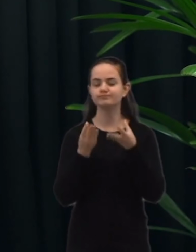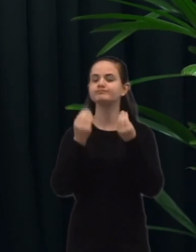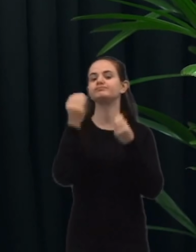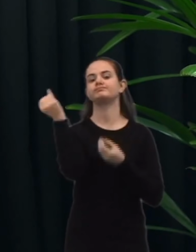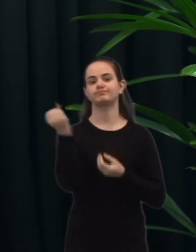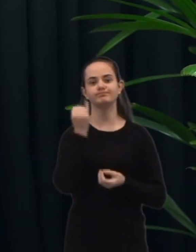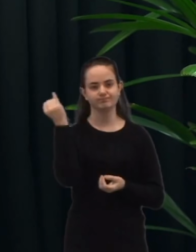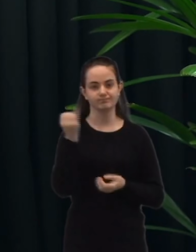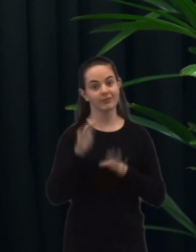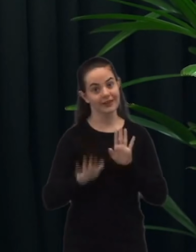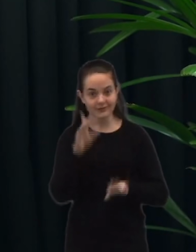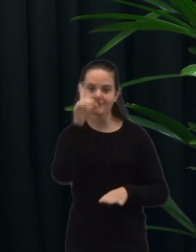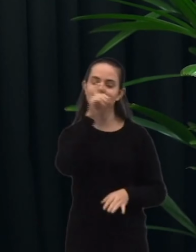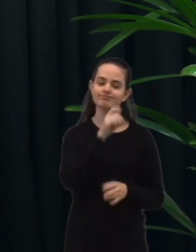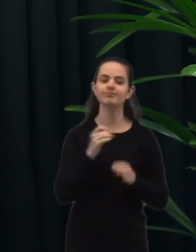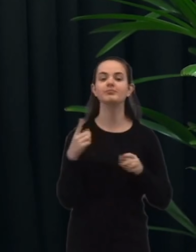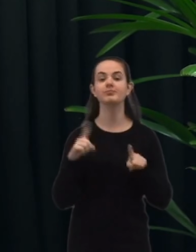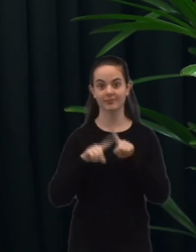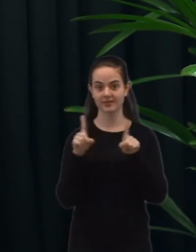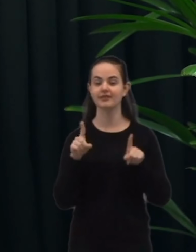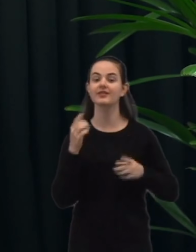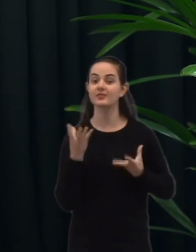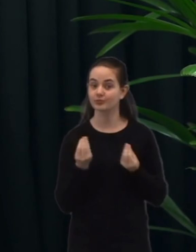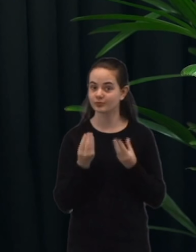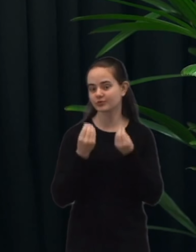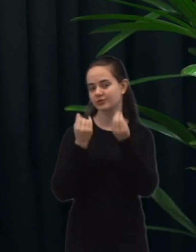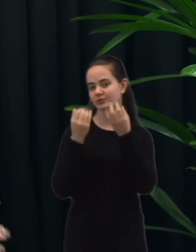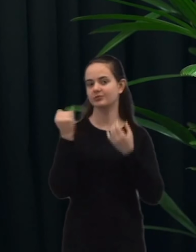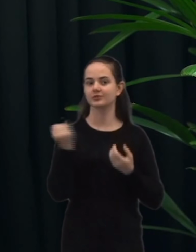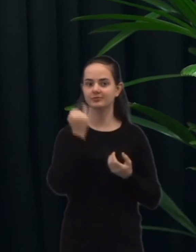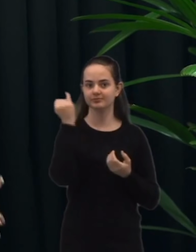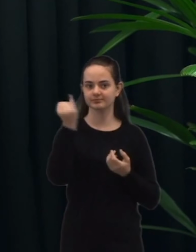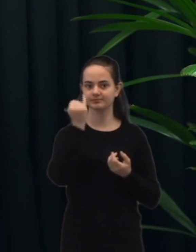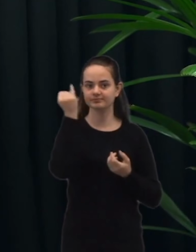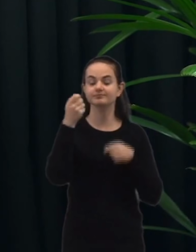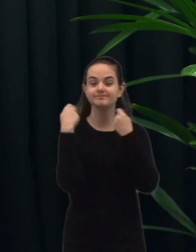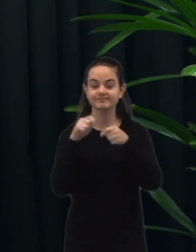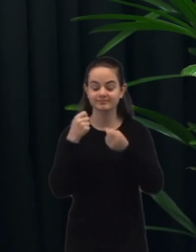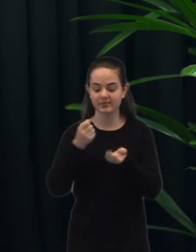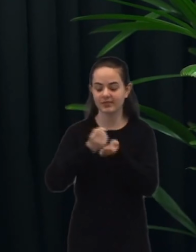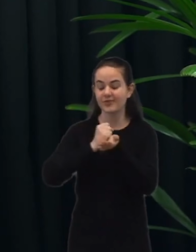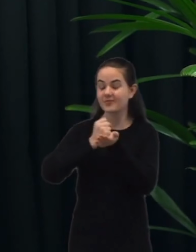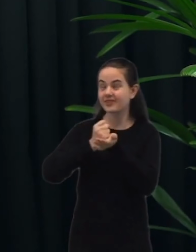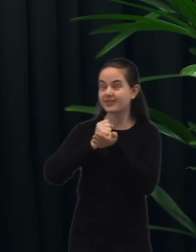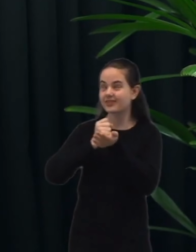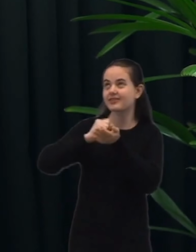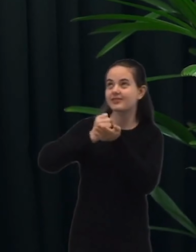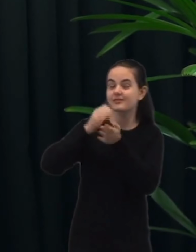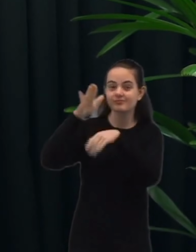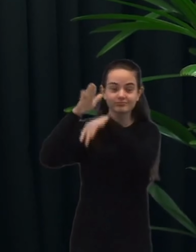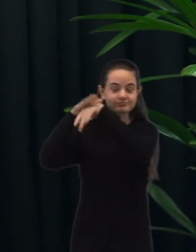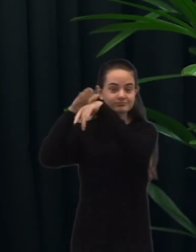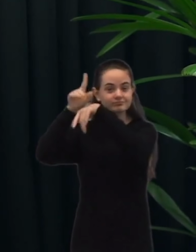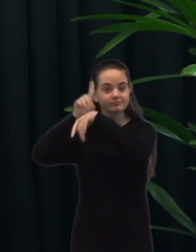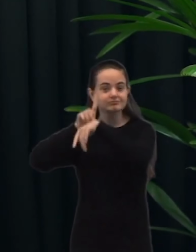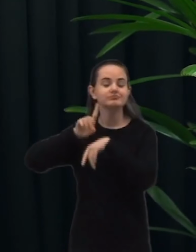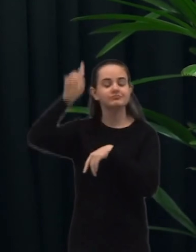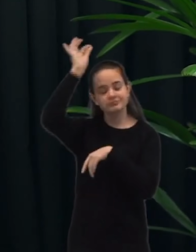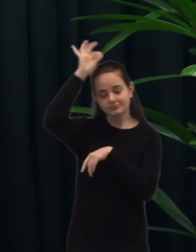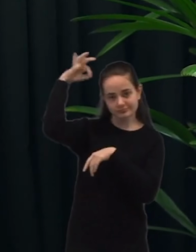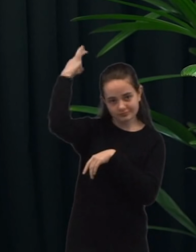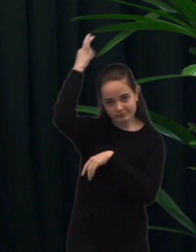algo muito importante também e tem que ser dominado pelo Espírito Santo de Deus. O Senhor Jesus também